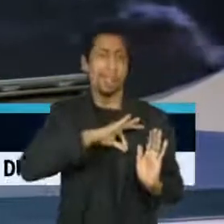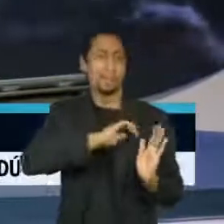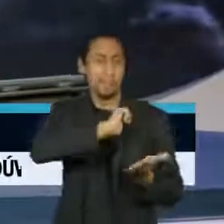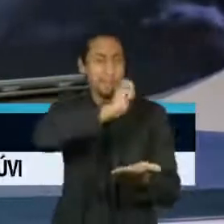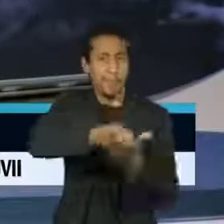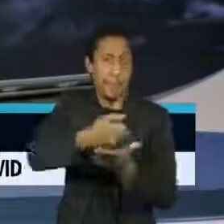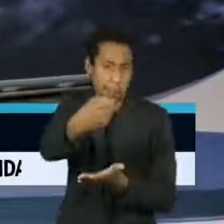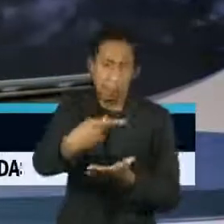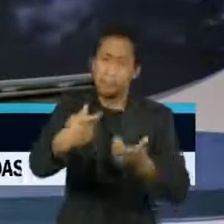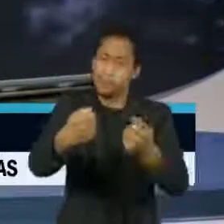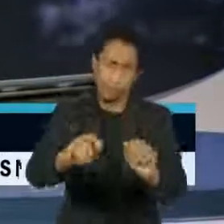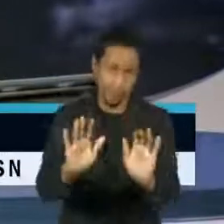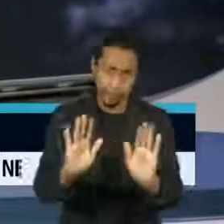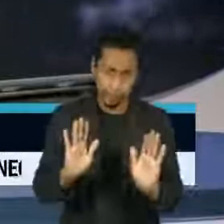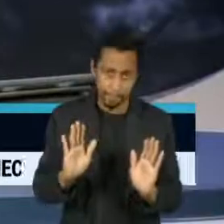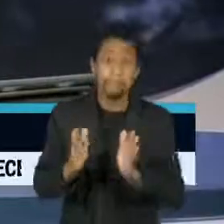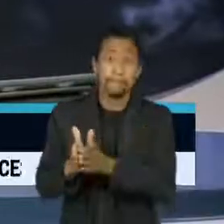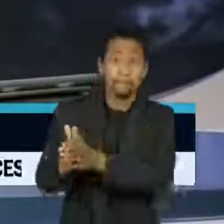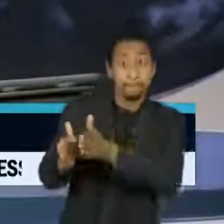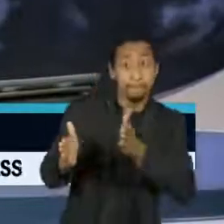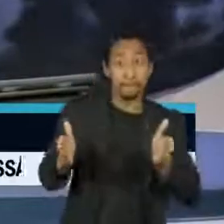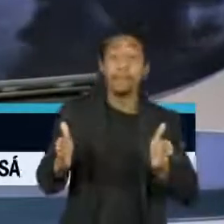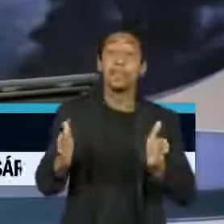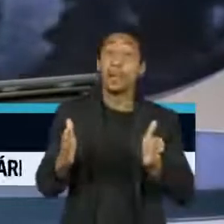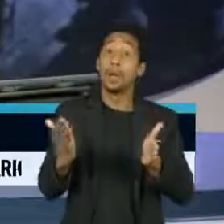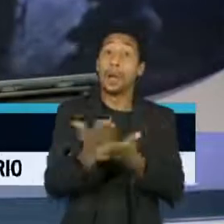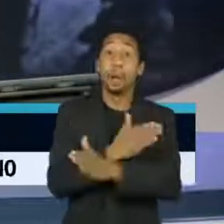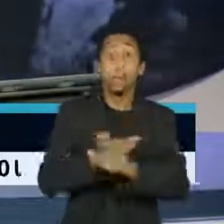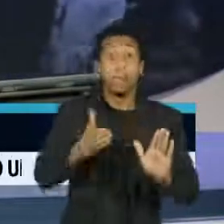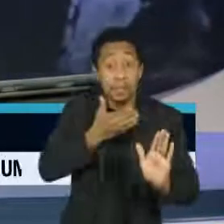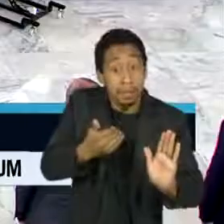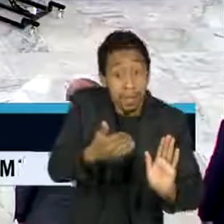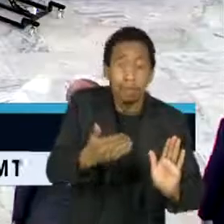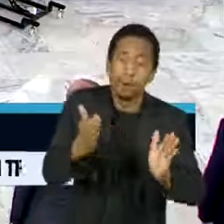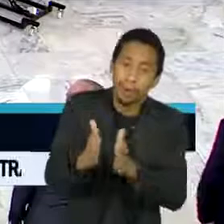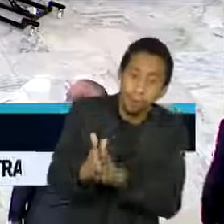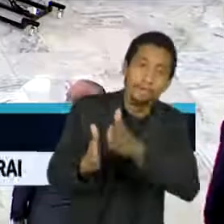na economia brasileira. A medida perderia validade em dezembro.